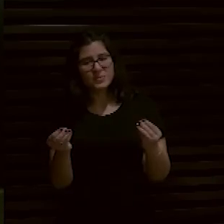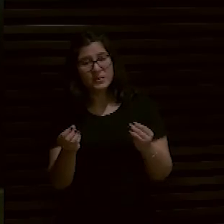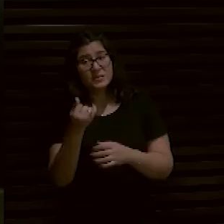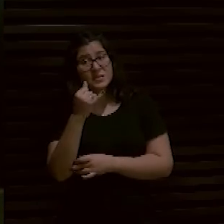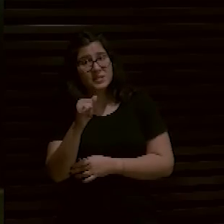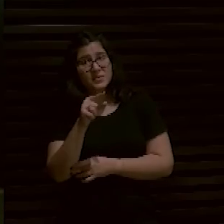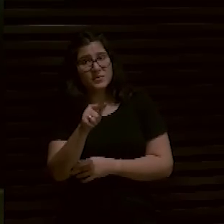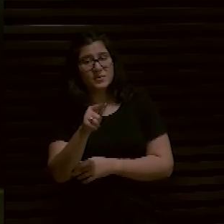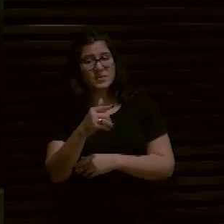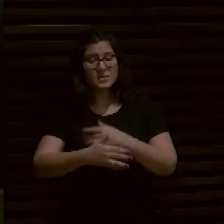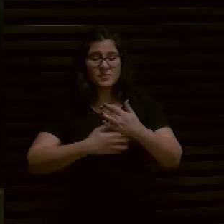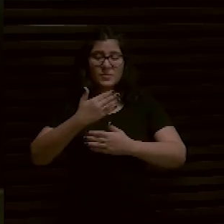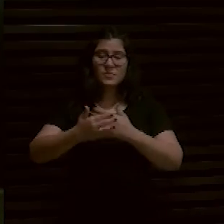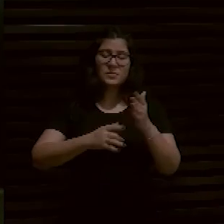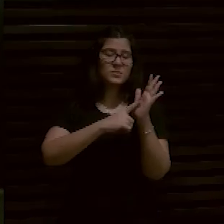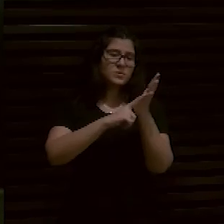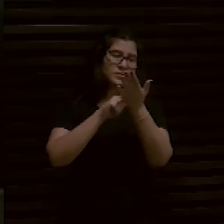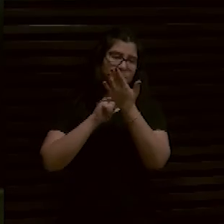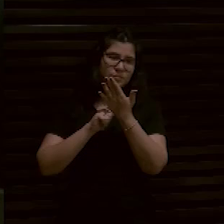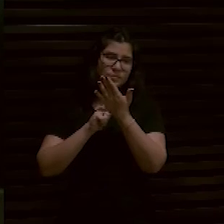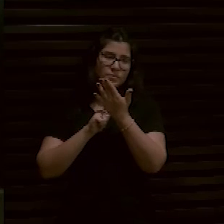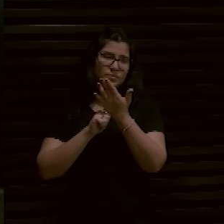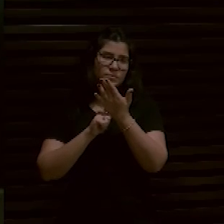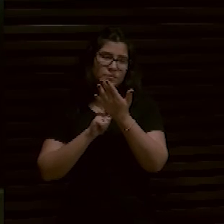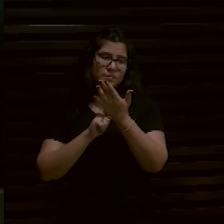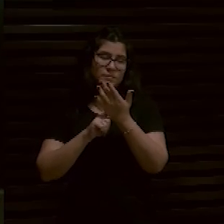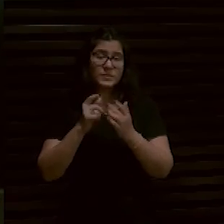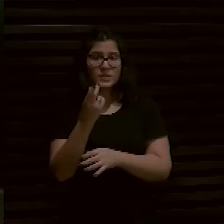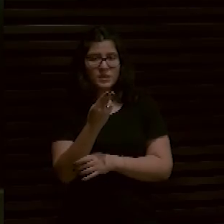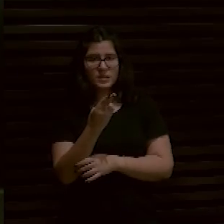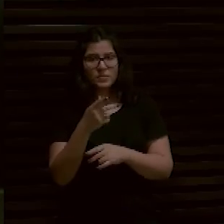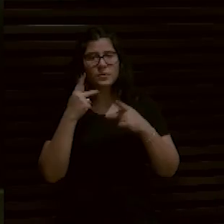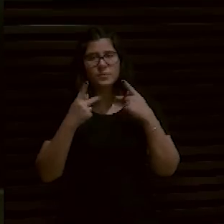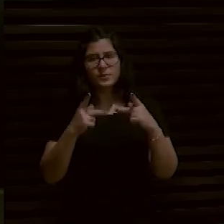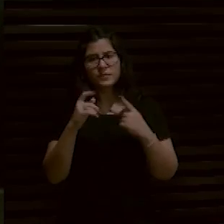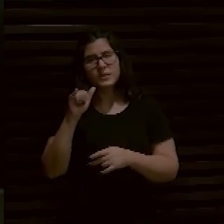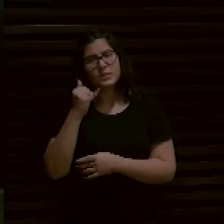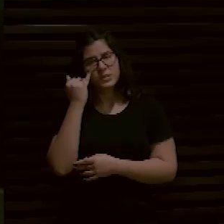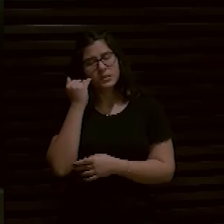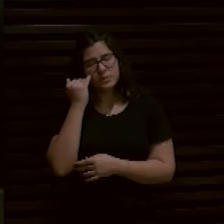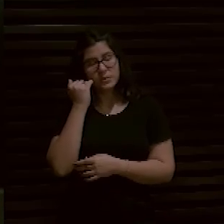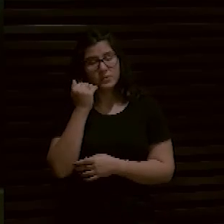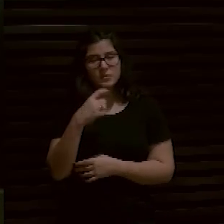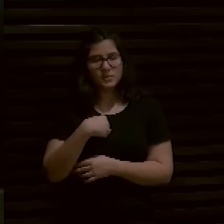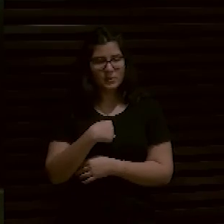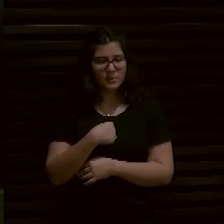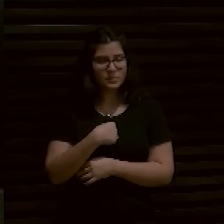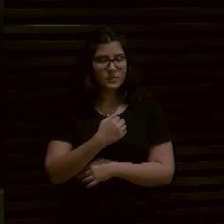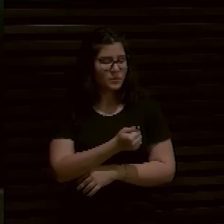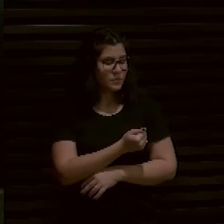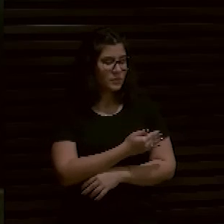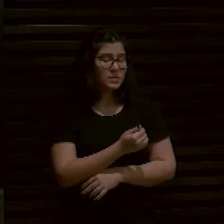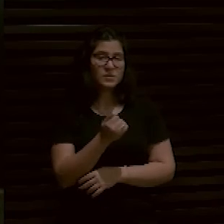está nesse processo de reconhecer, como o profeta Jeremias, e como eu, de que o coração